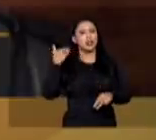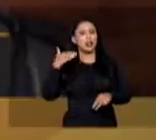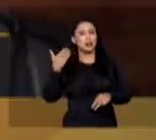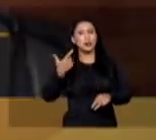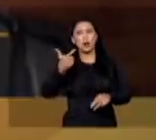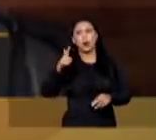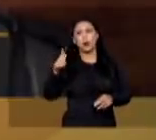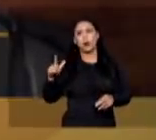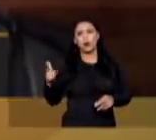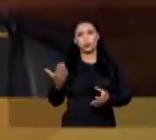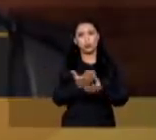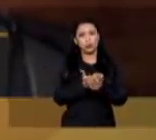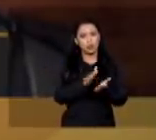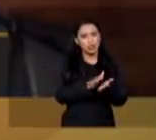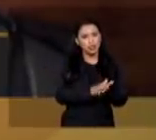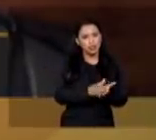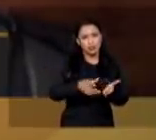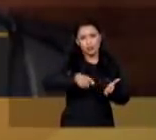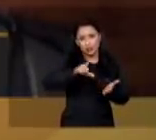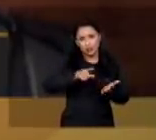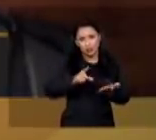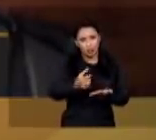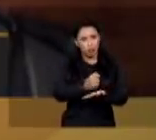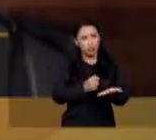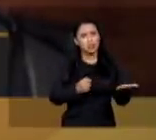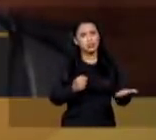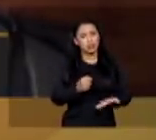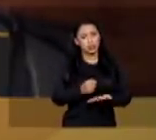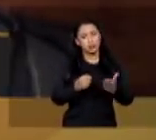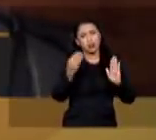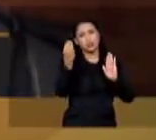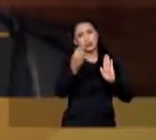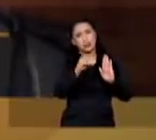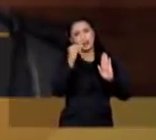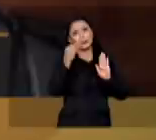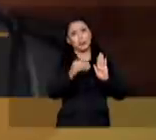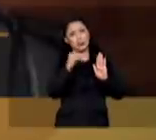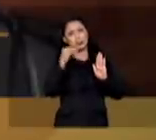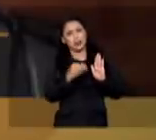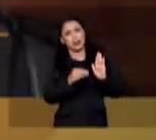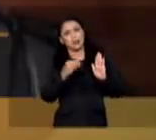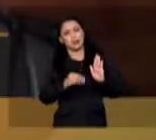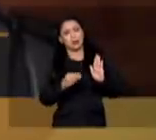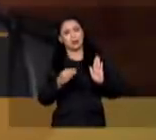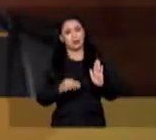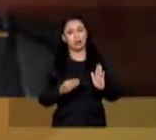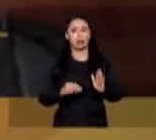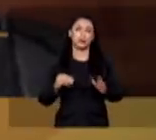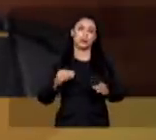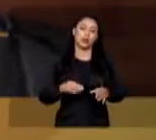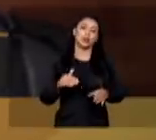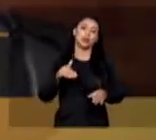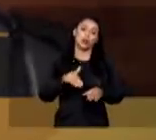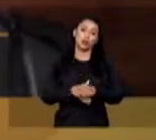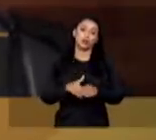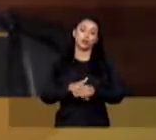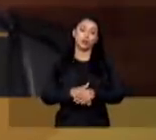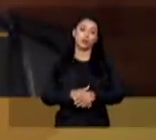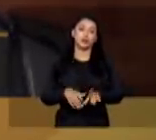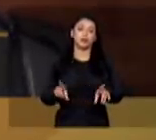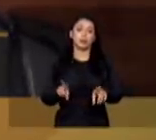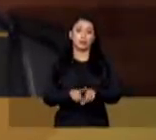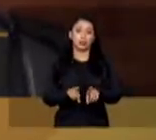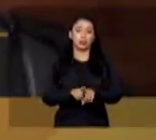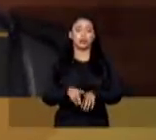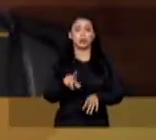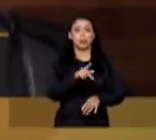outros precedentes que estou citando nesta agravo parte no habeas corpus 193726, agravante